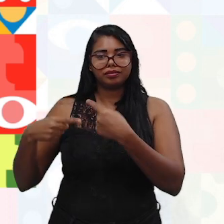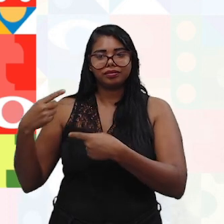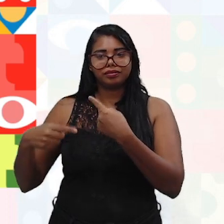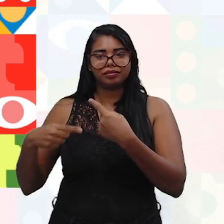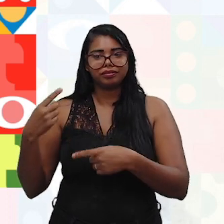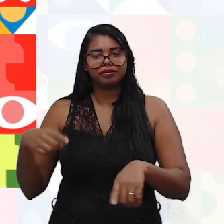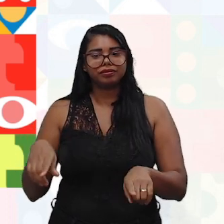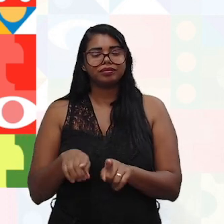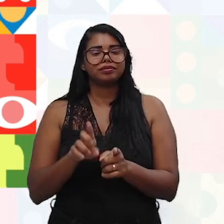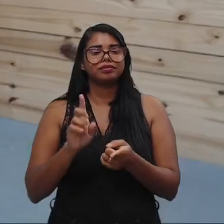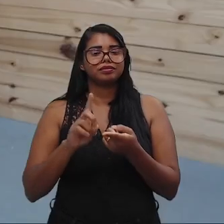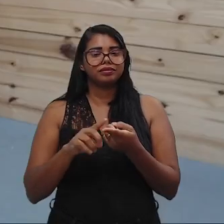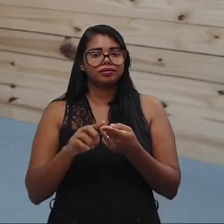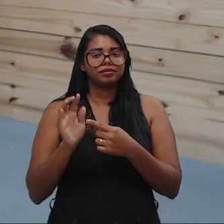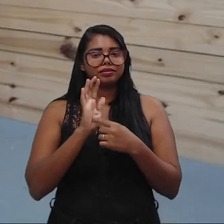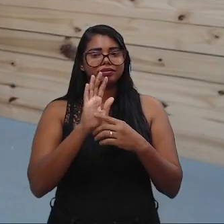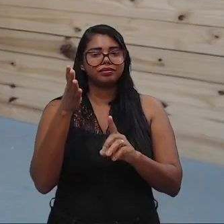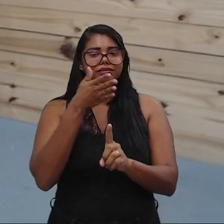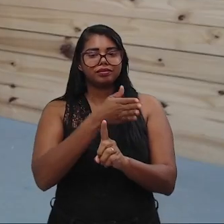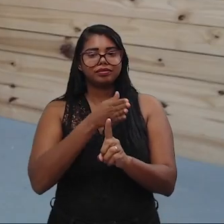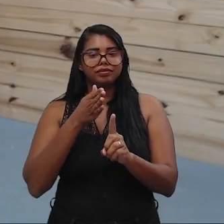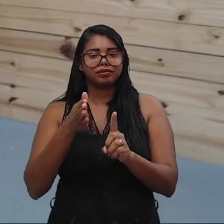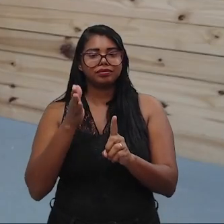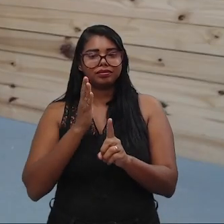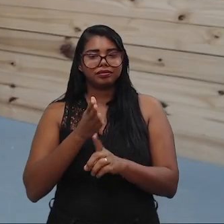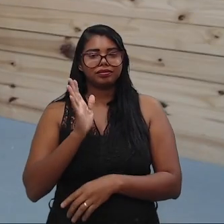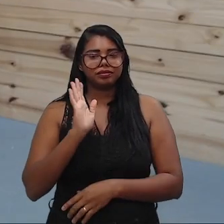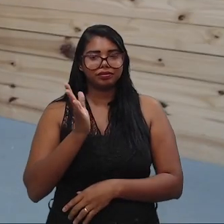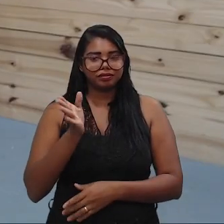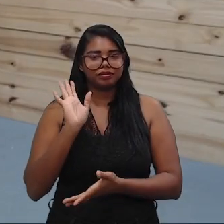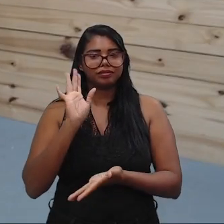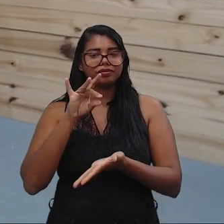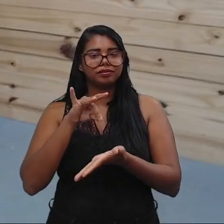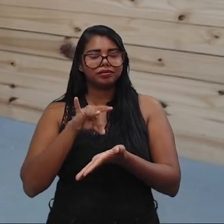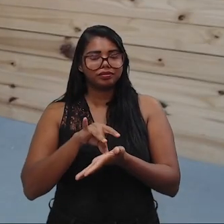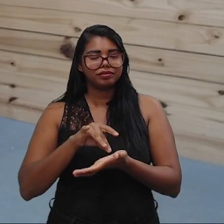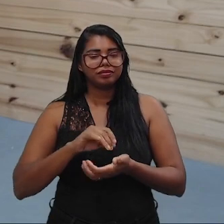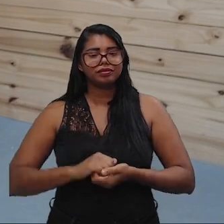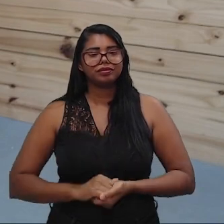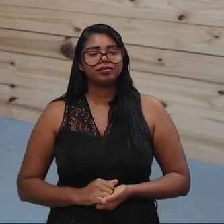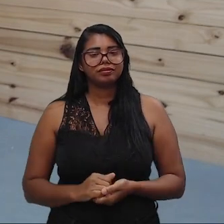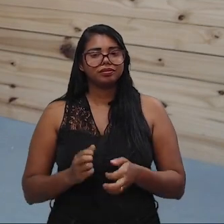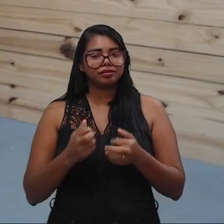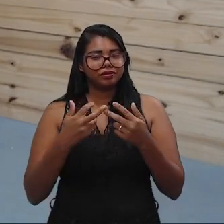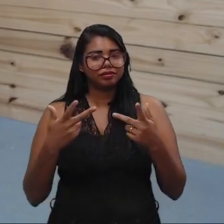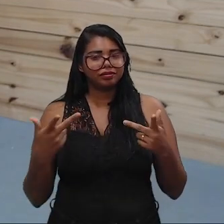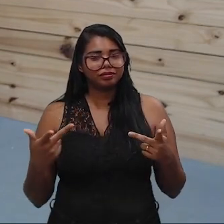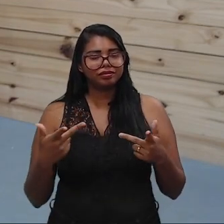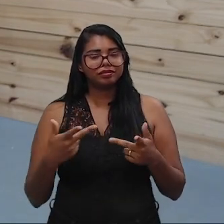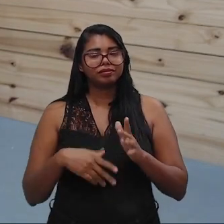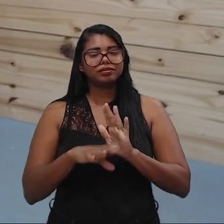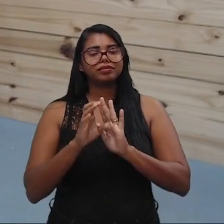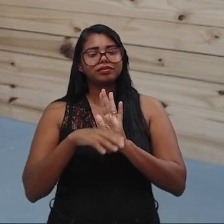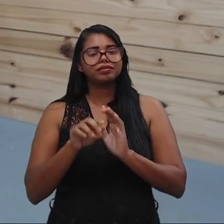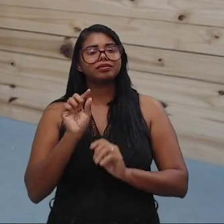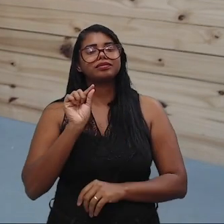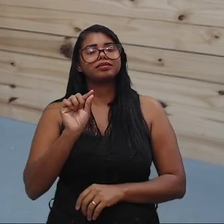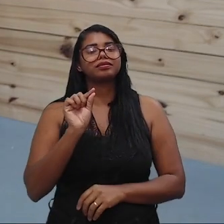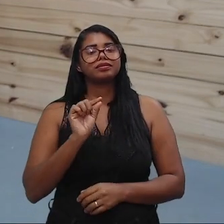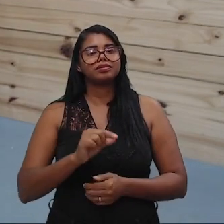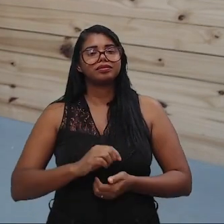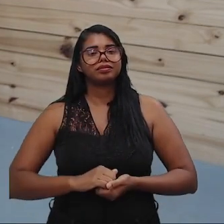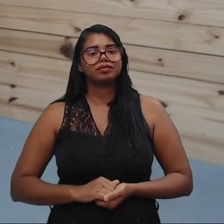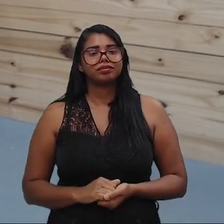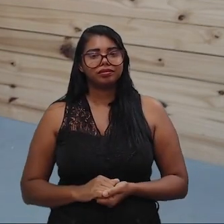como um direcionamento. Já a conservação já seria outra coisa. O que seria conservar? Conservar